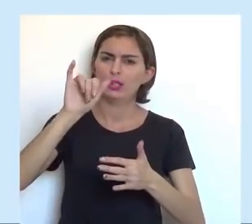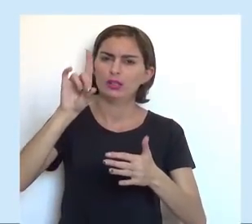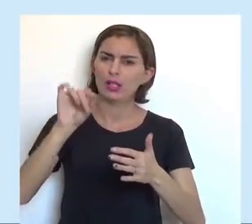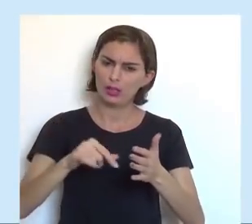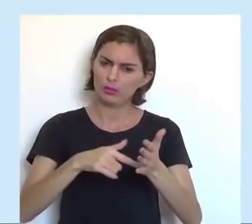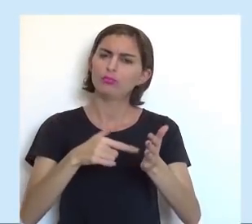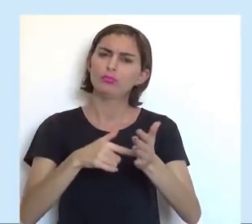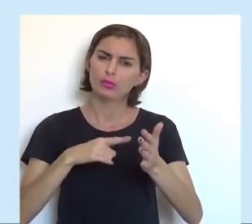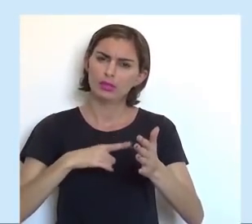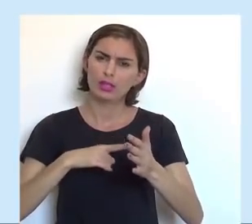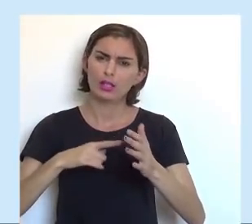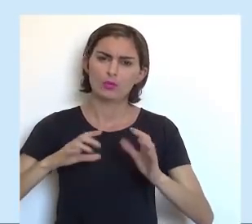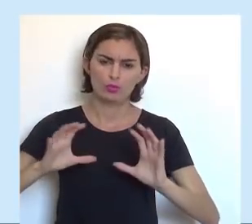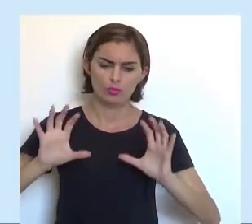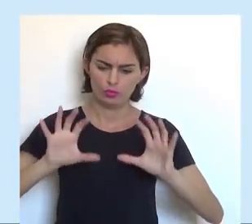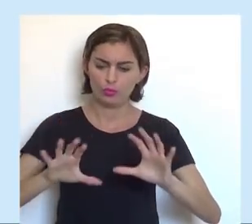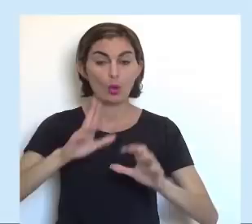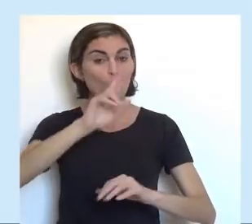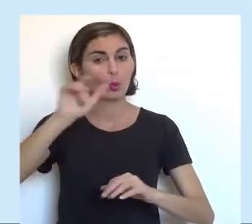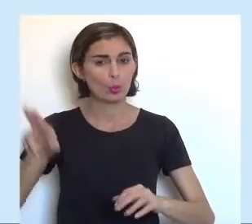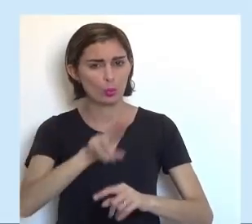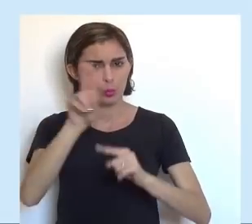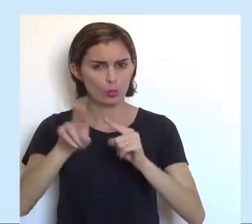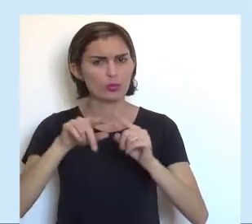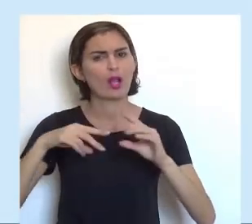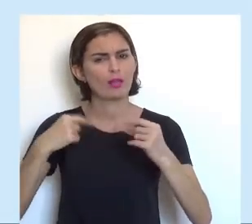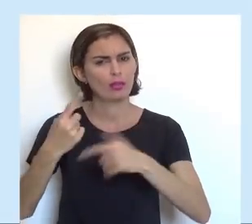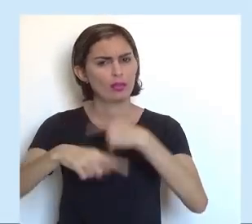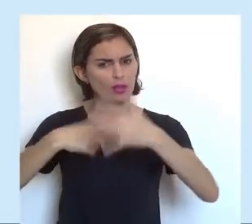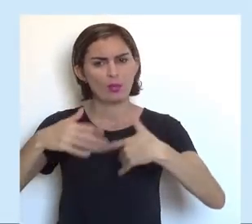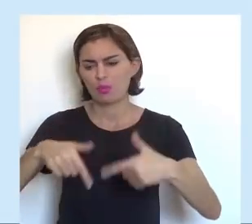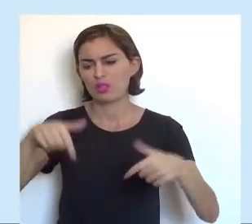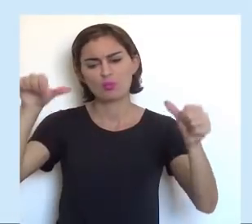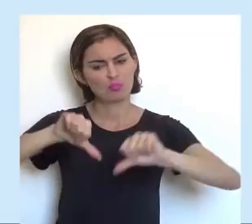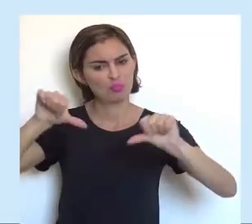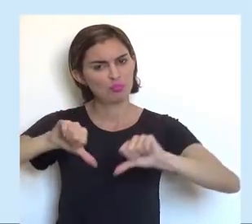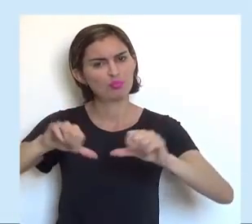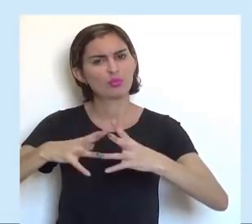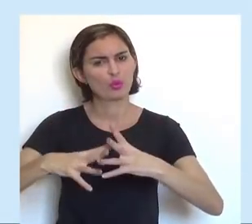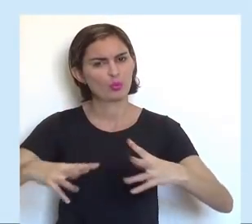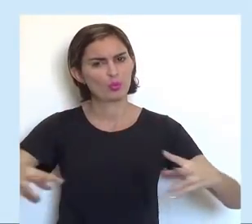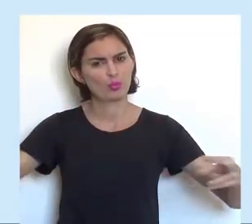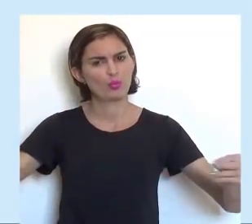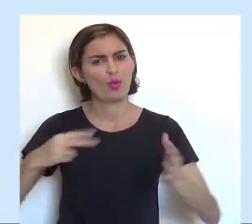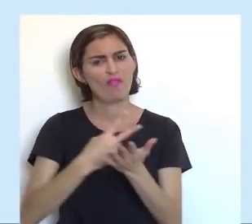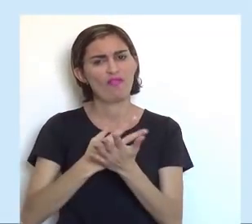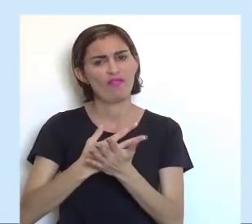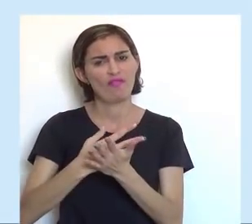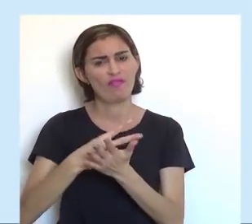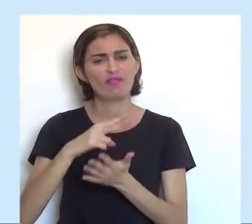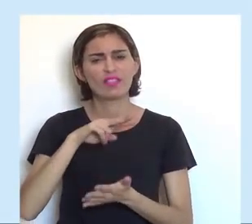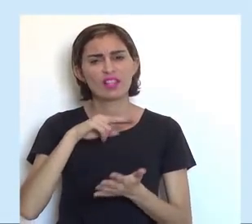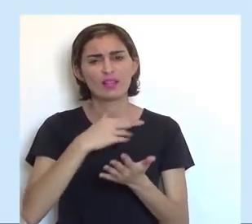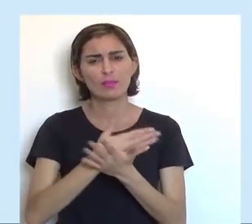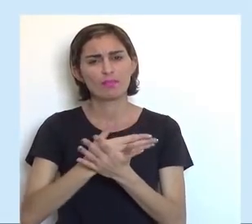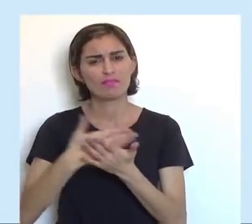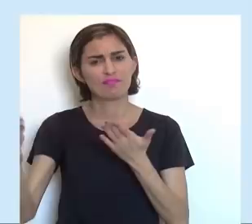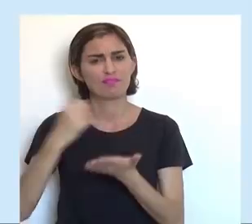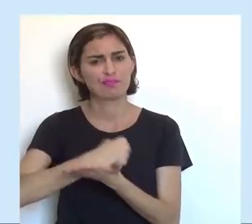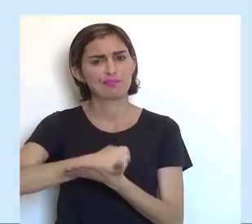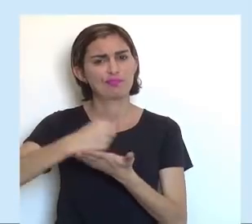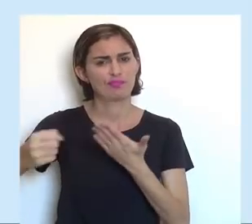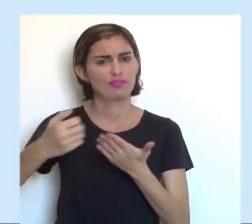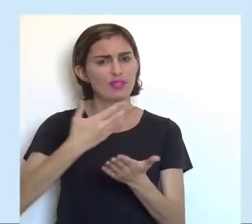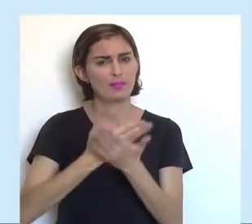um pneu, colocá-lo como step e nunca utilizá-lo, ele pode sair da data de validade dele. Você